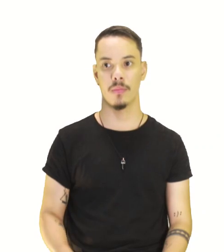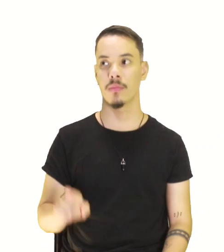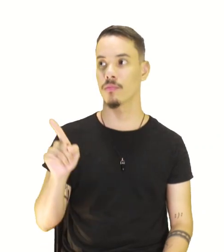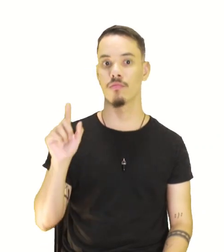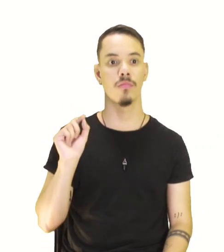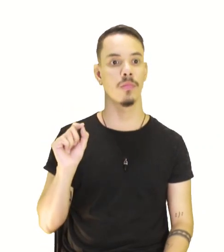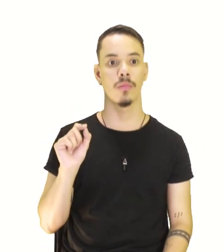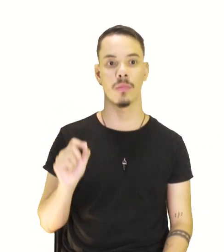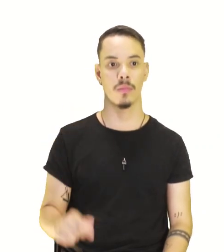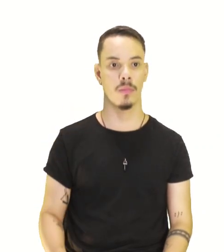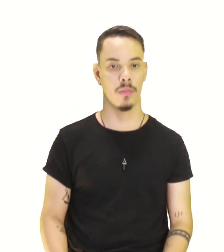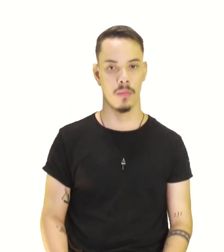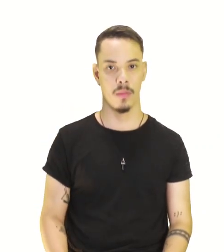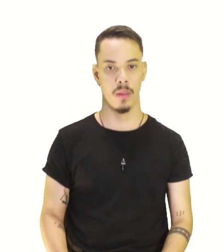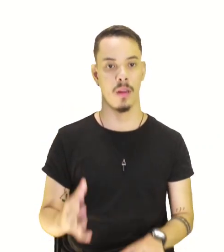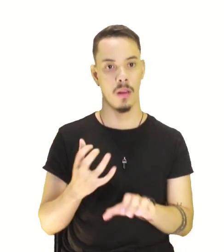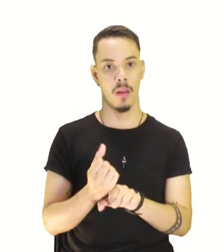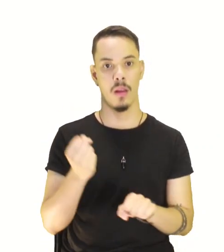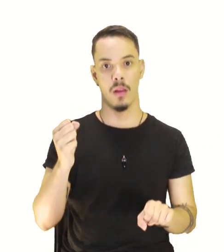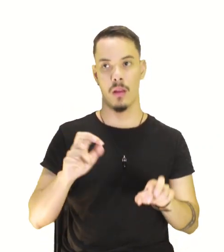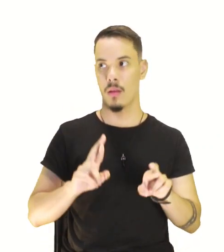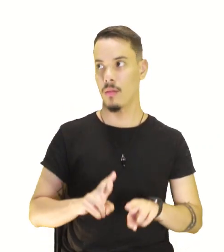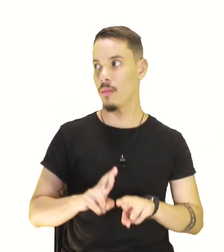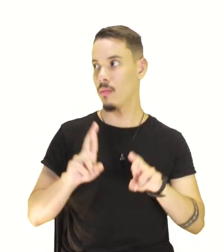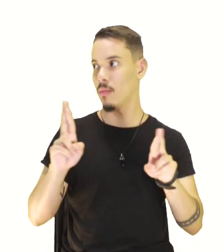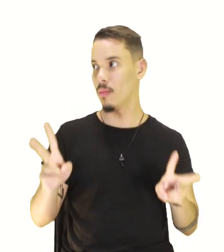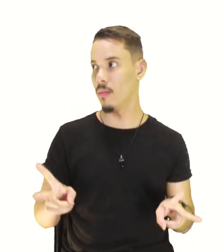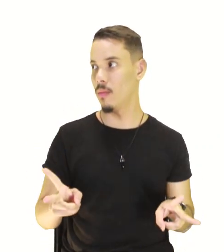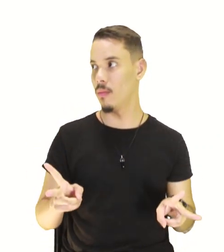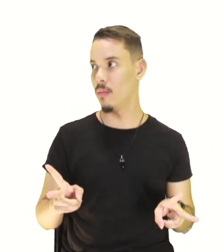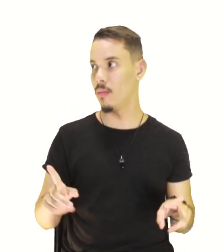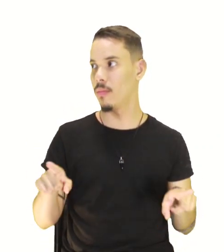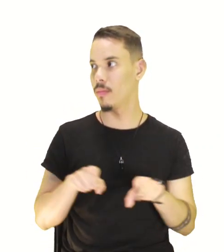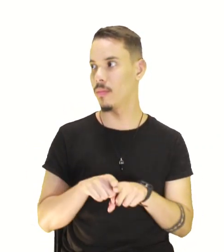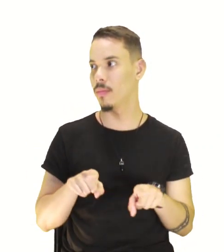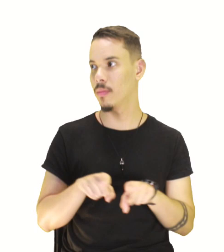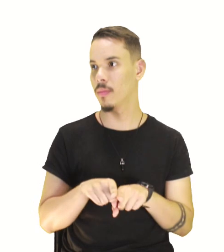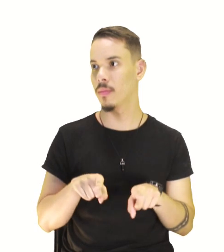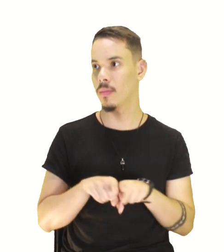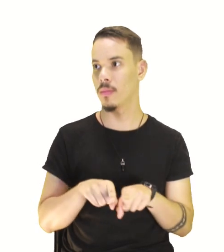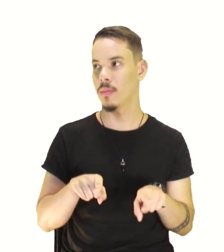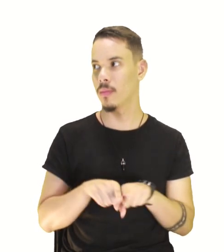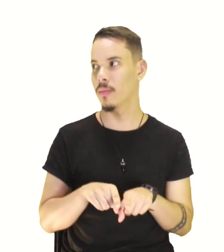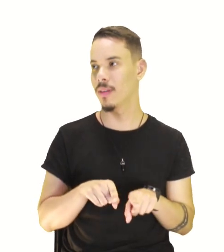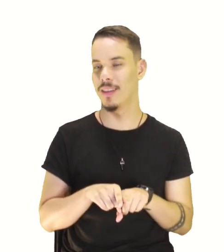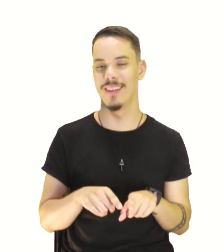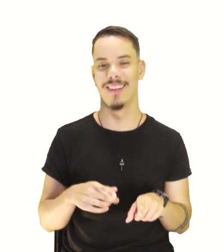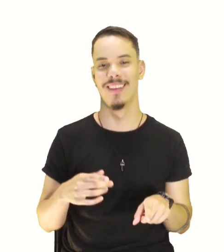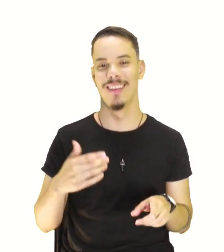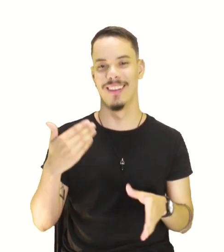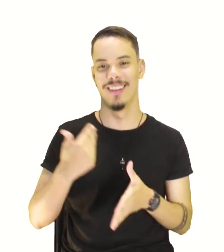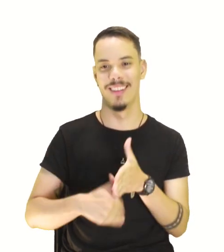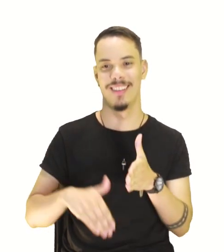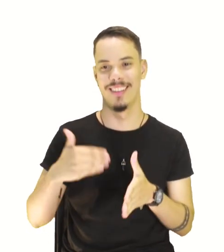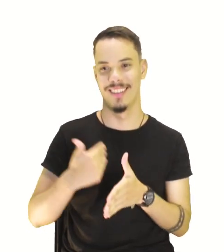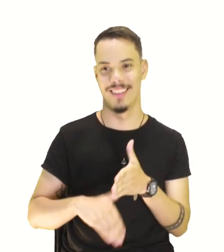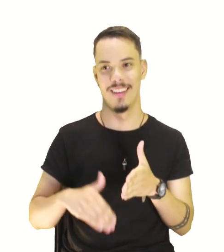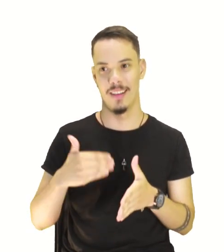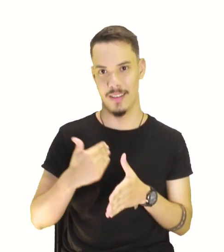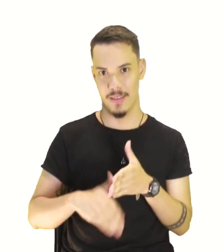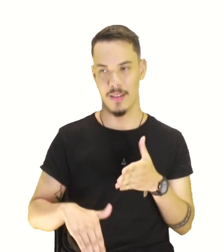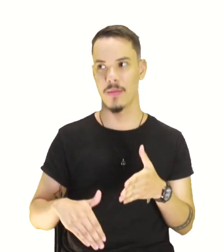é o lucro mesmo? O lucro é a diferença entre a arrecadação total com a venda e as despesas na